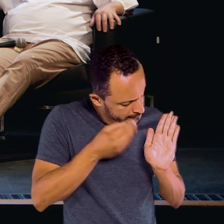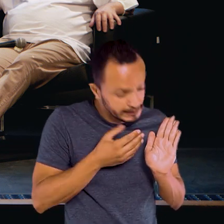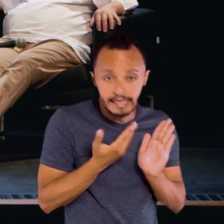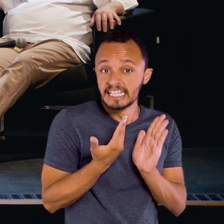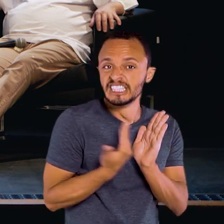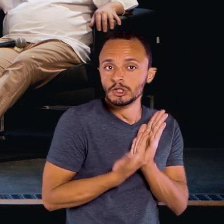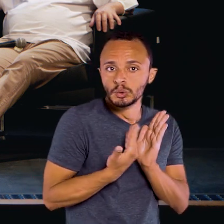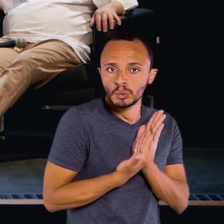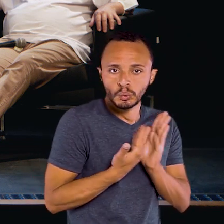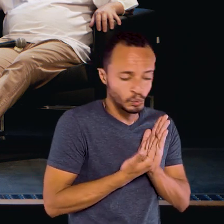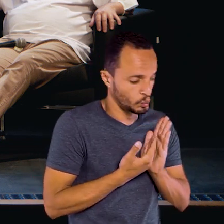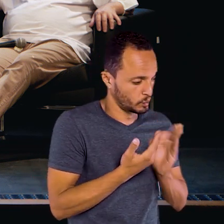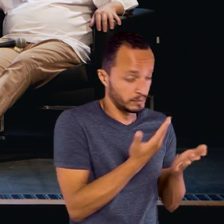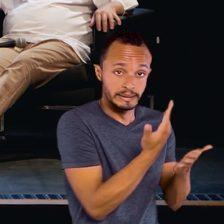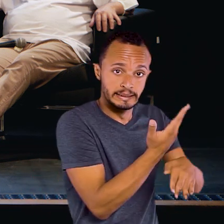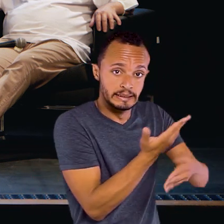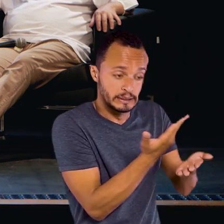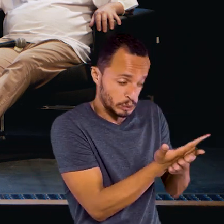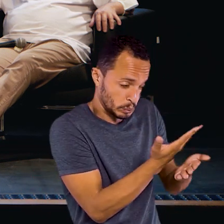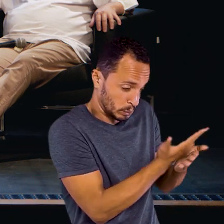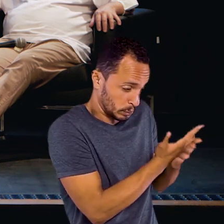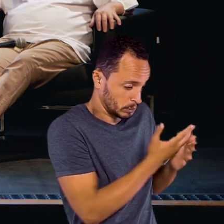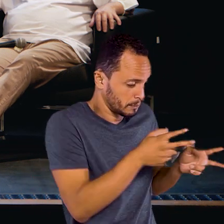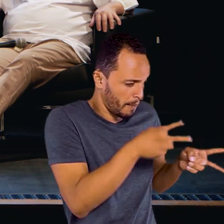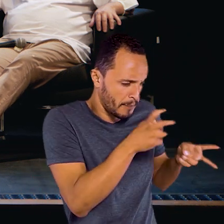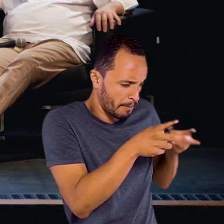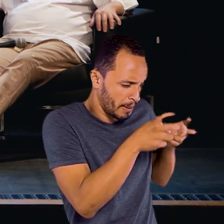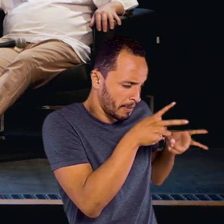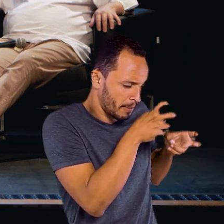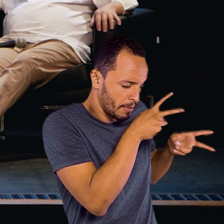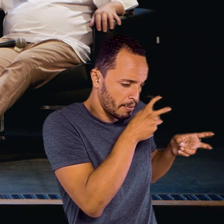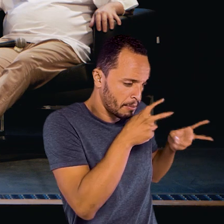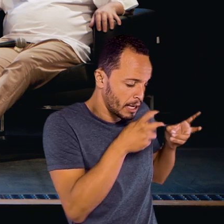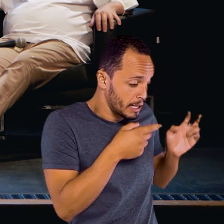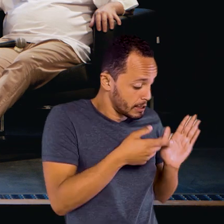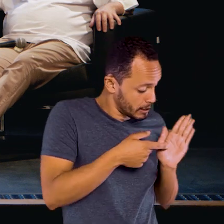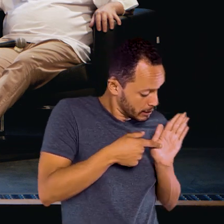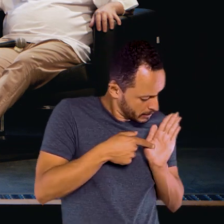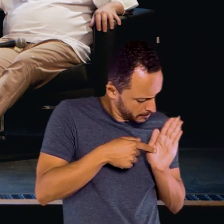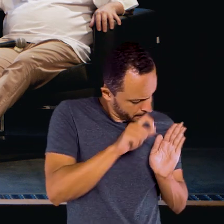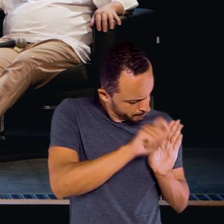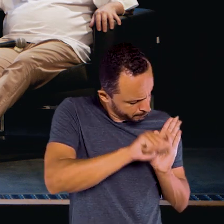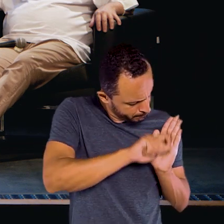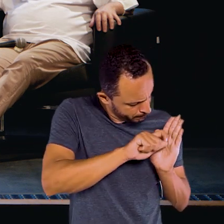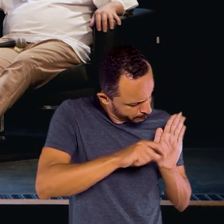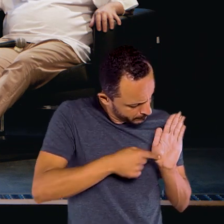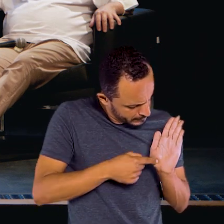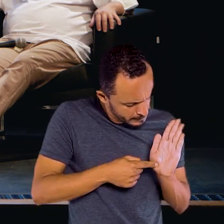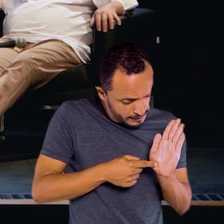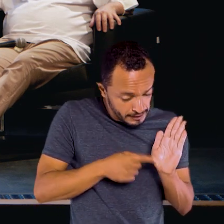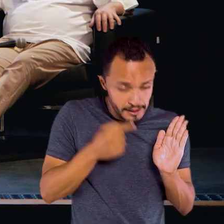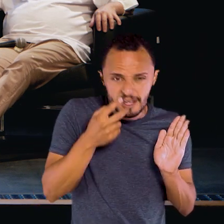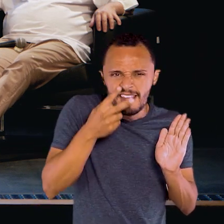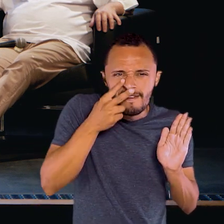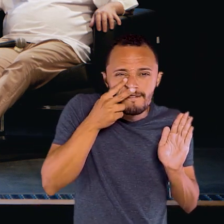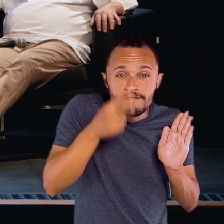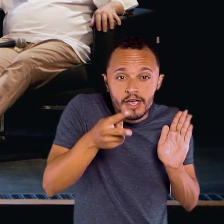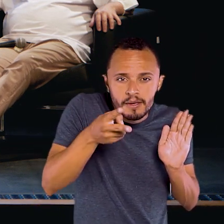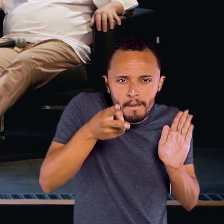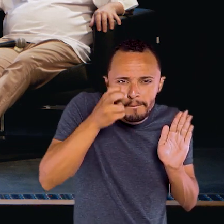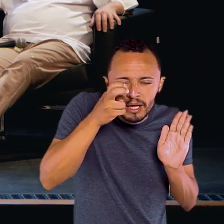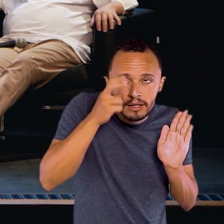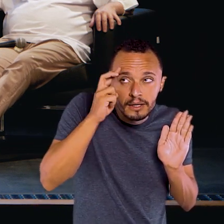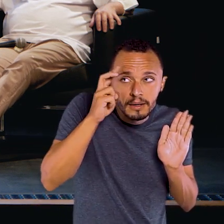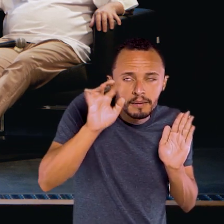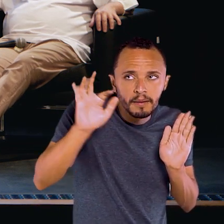e tentar enxergar as pessoas ali dentro. Porque uma coisa que me incomoda muito é a questão numérica,